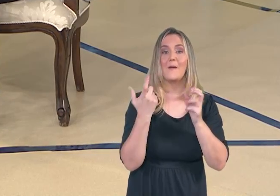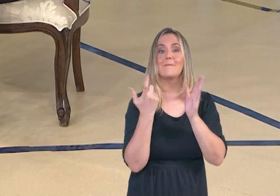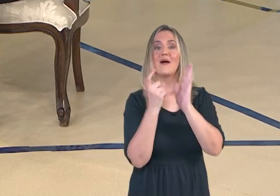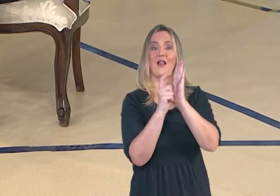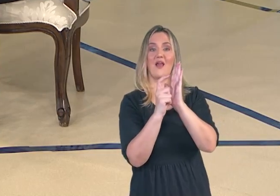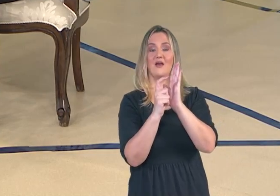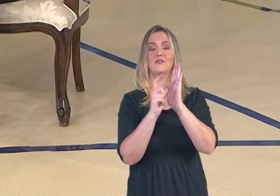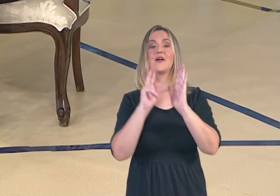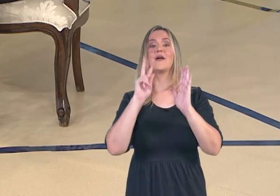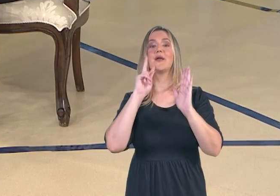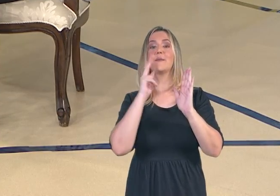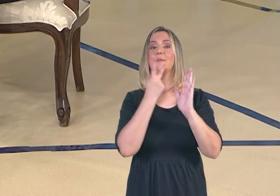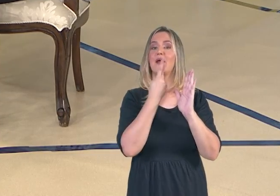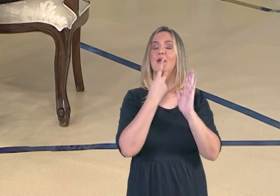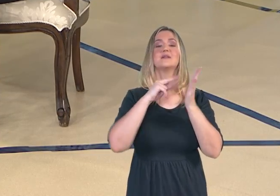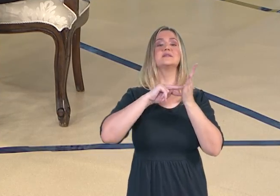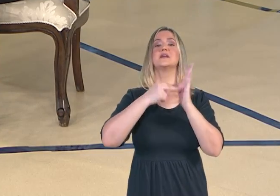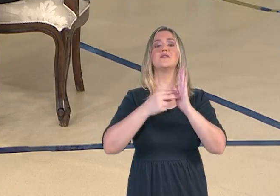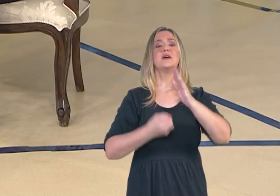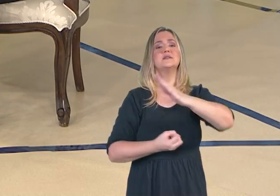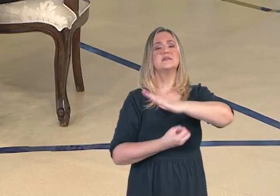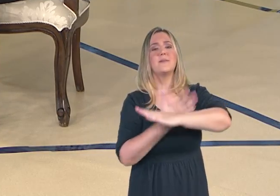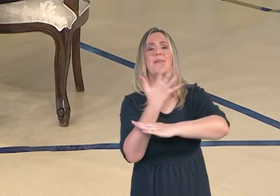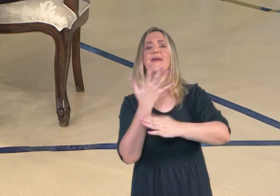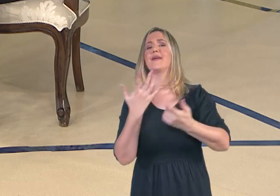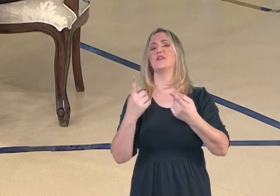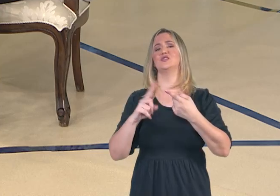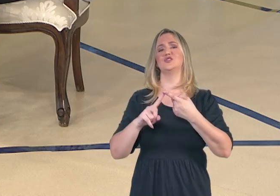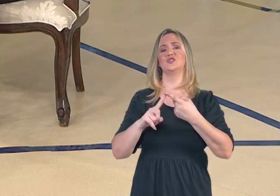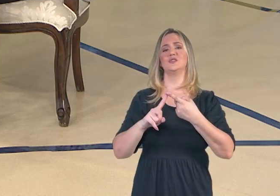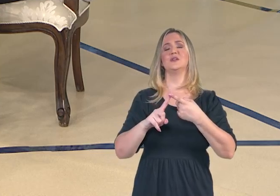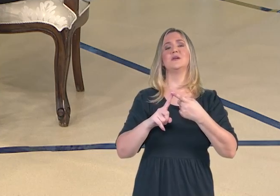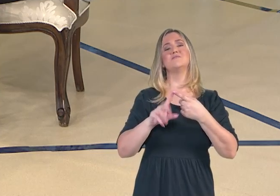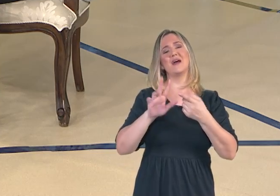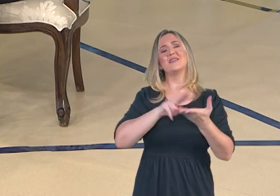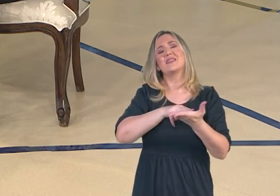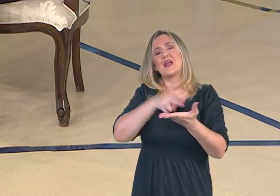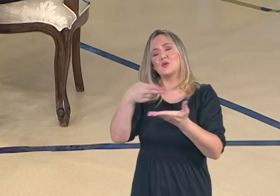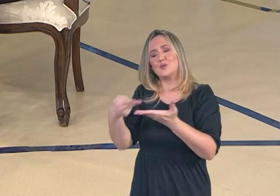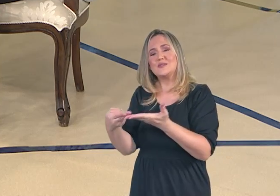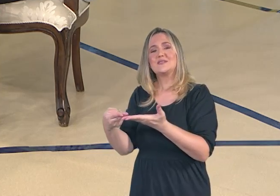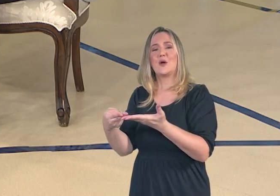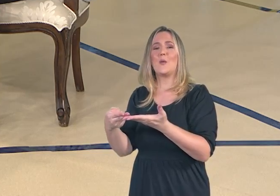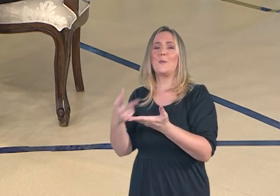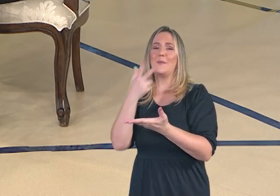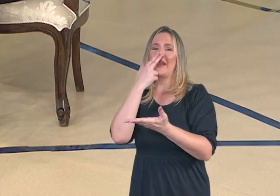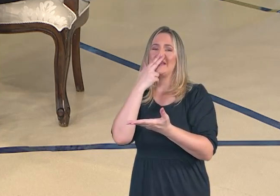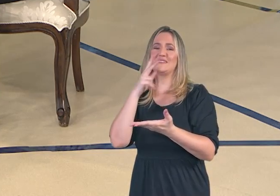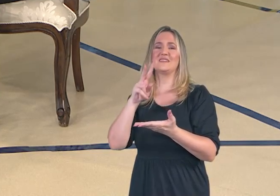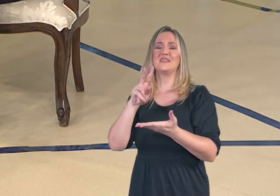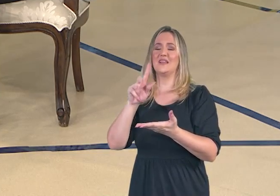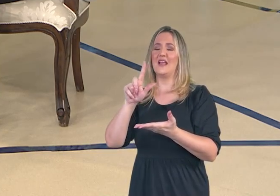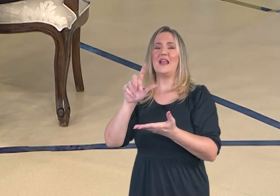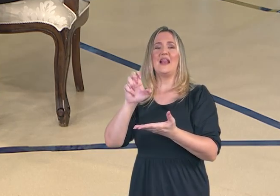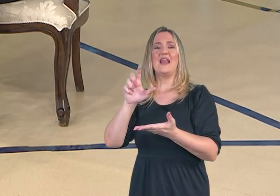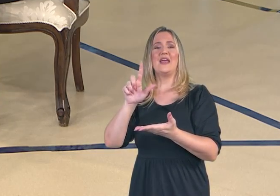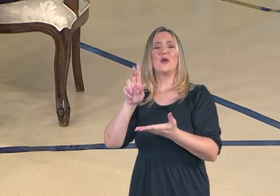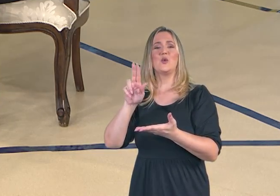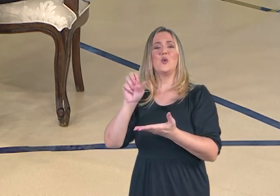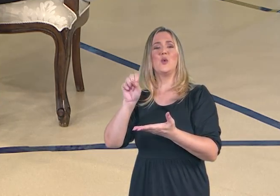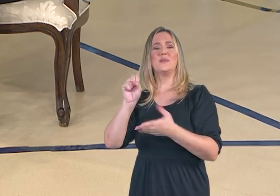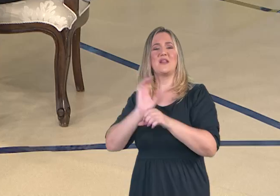é zeronim, literalmente sementes, que foi traduzida de maneira diferente nas Bíblias como